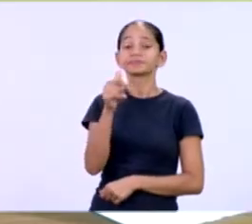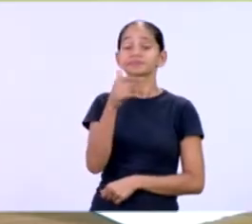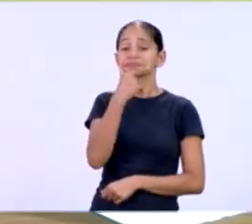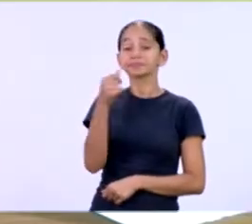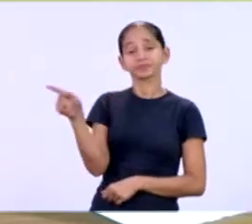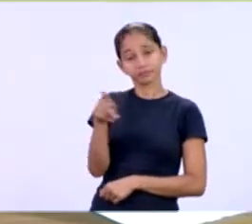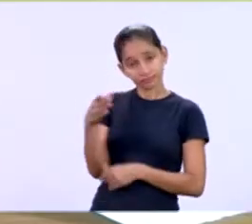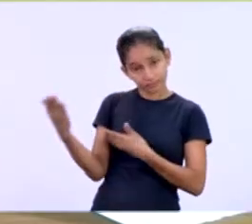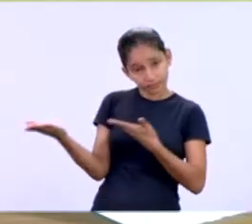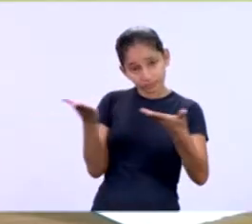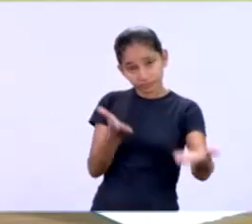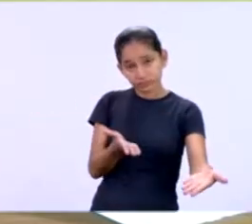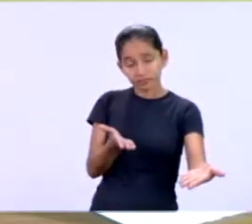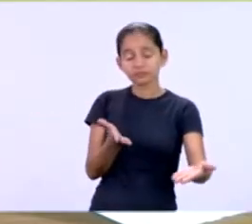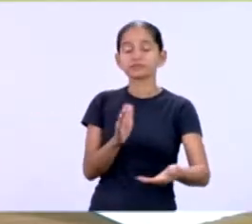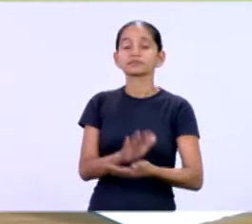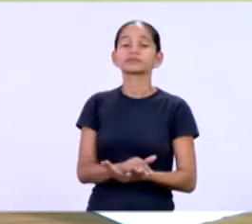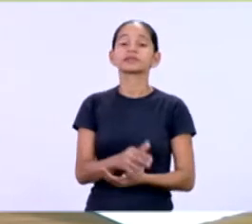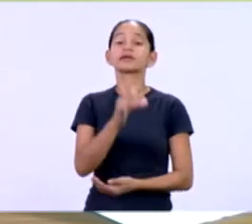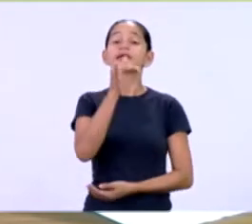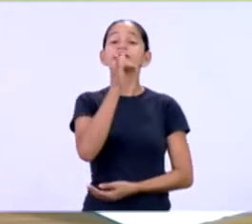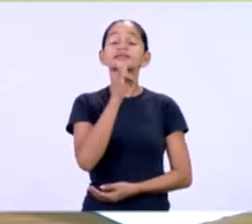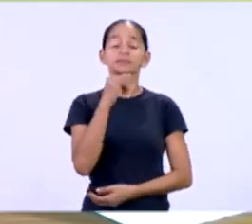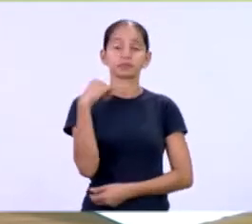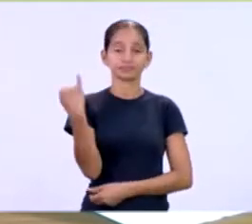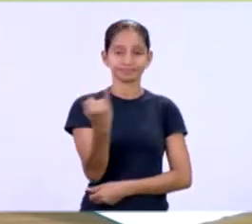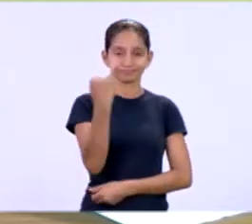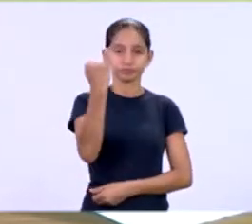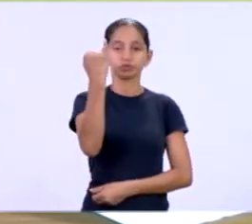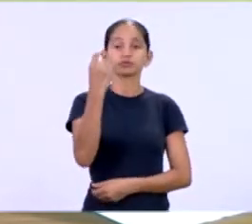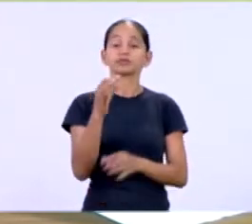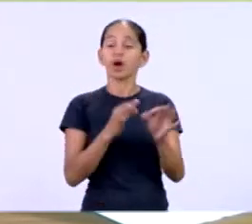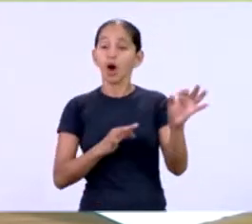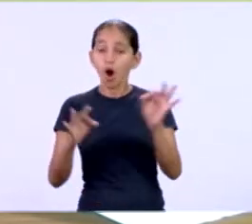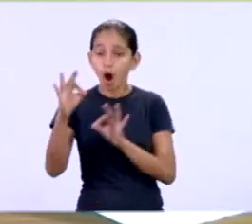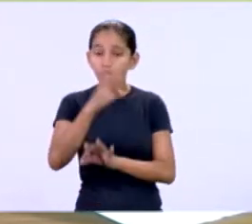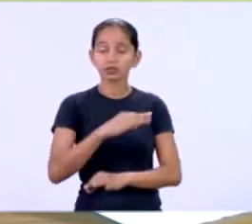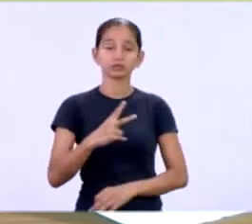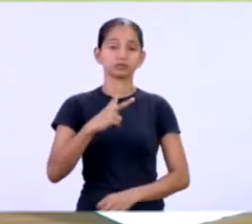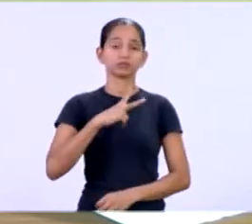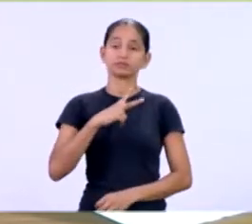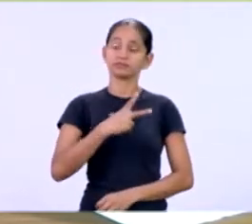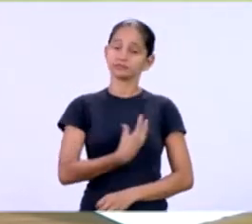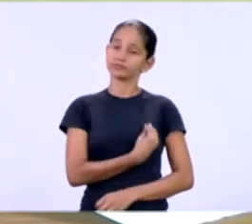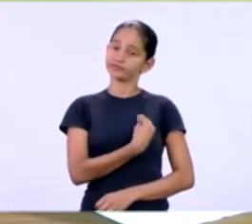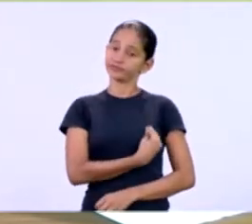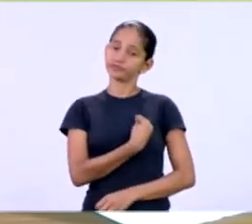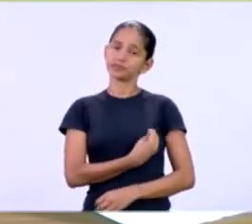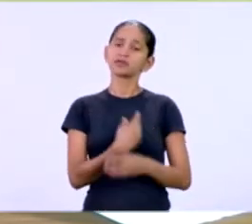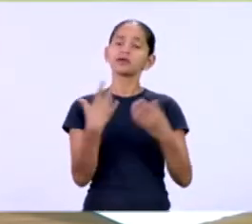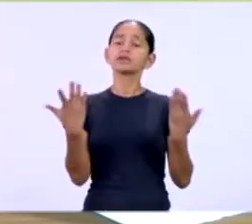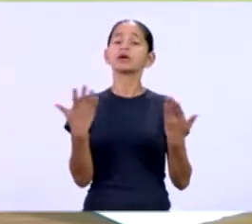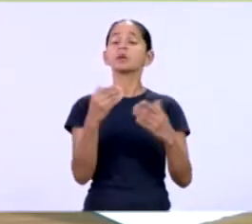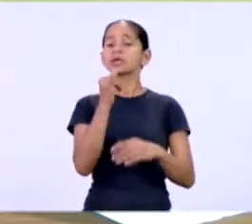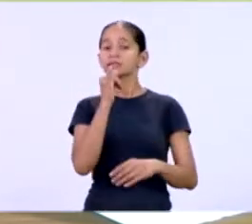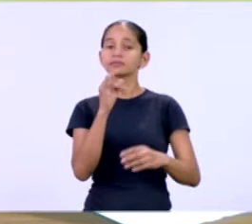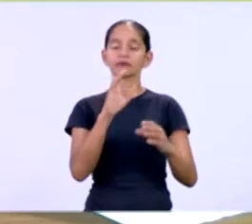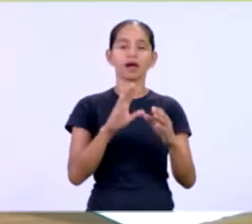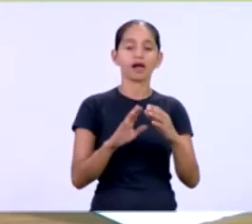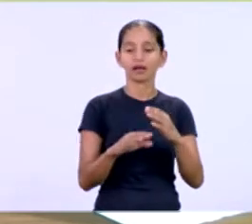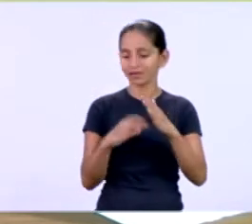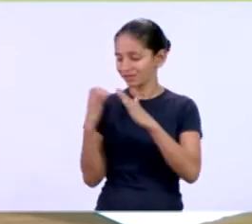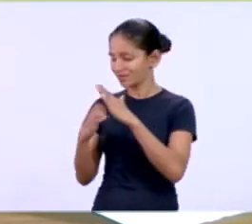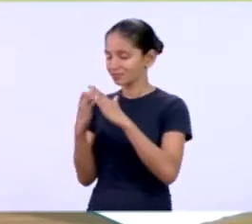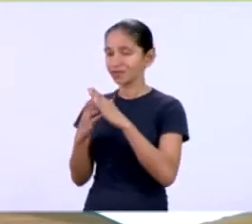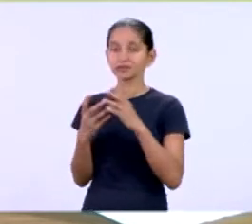mesmo, é muito importante que a gente organize as nossas finanças pessoais, porque vai facilitar quando a gente passar para organizar